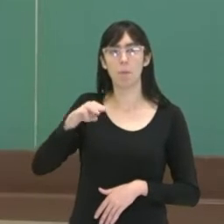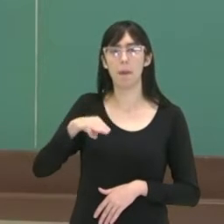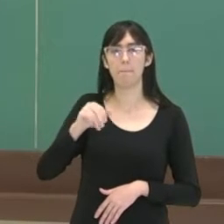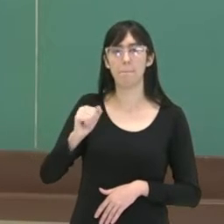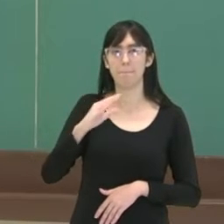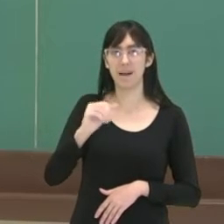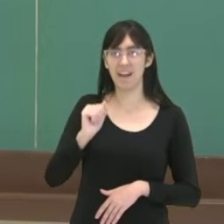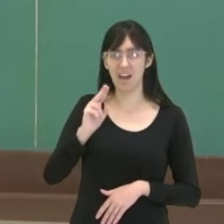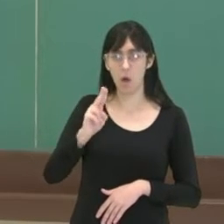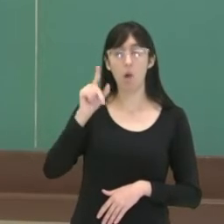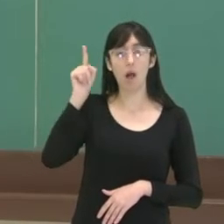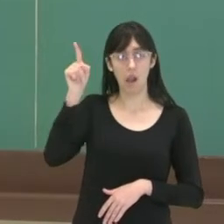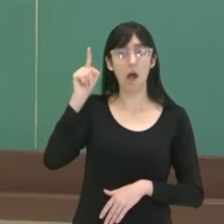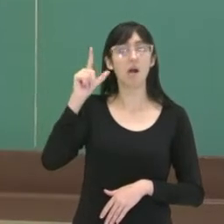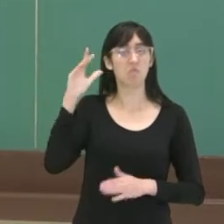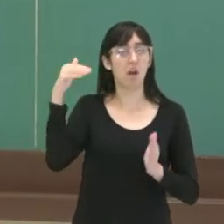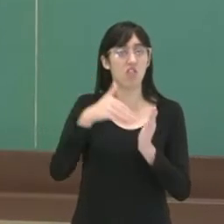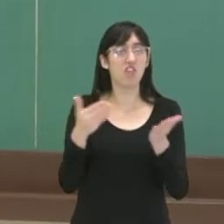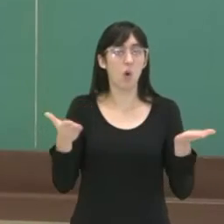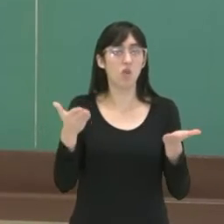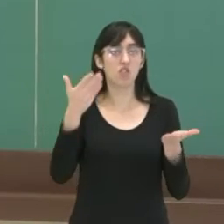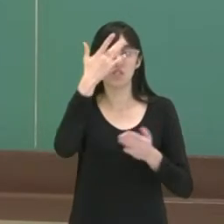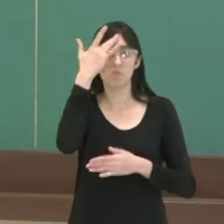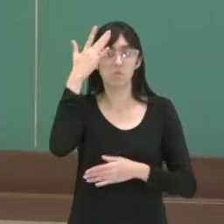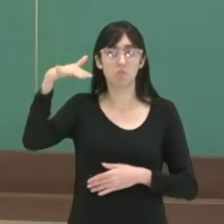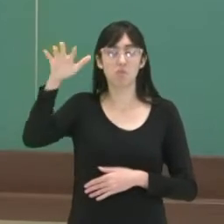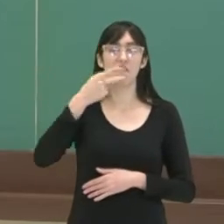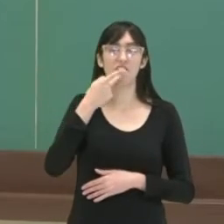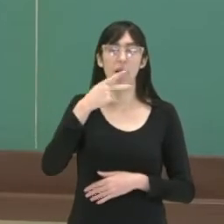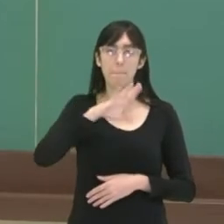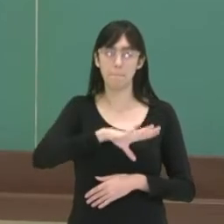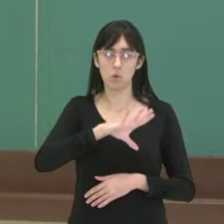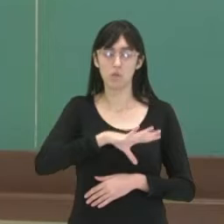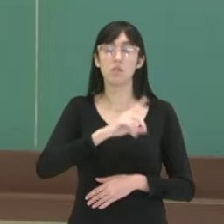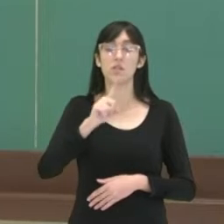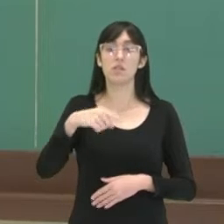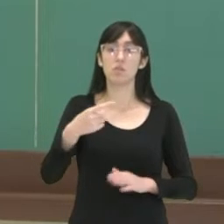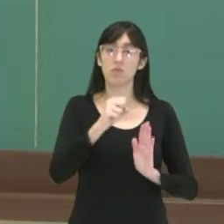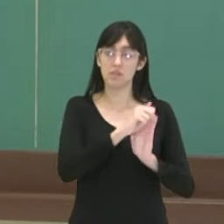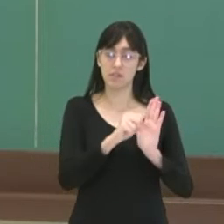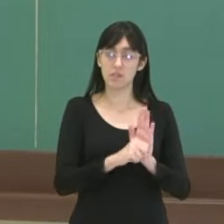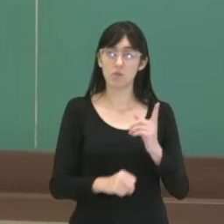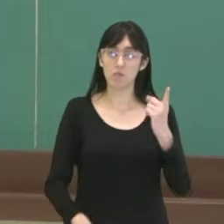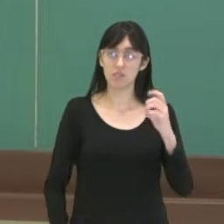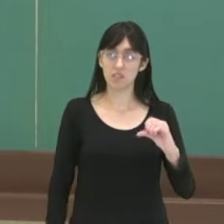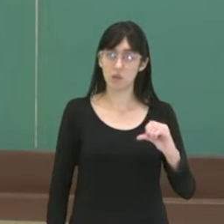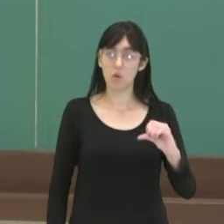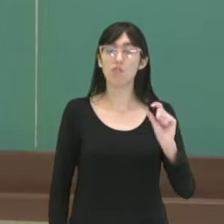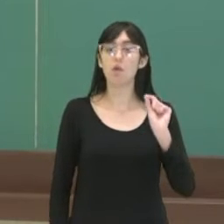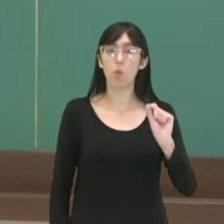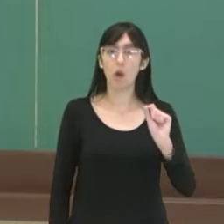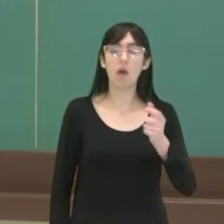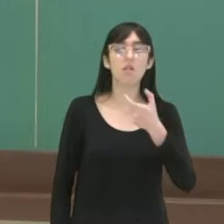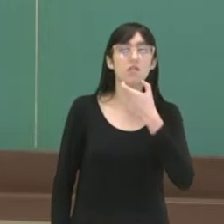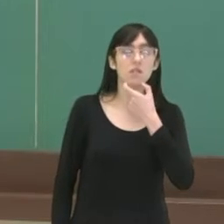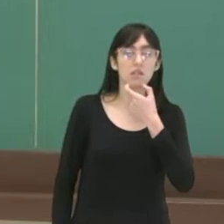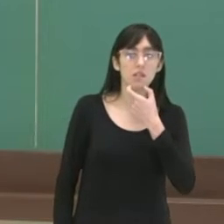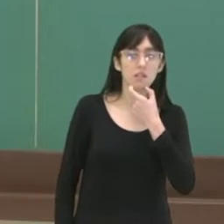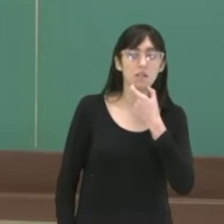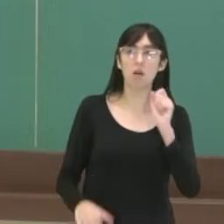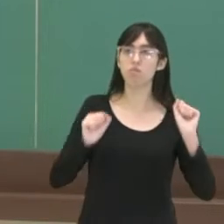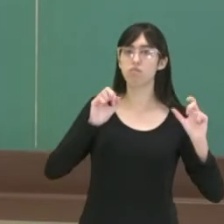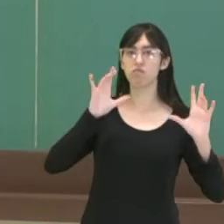falam português, e a partir do século XIX, efetivamente a Inglaterra passa a dominar